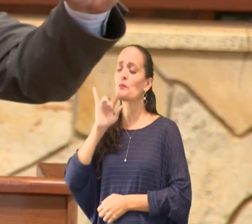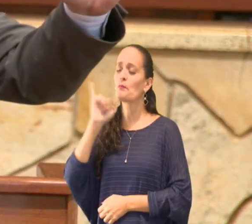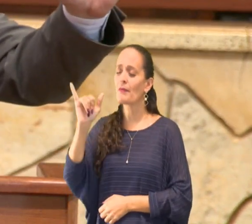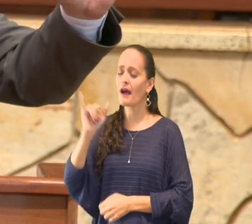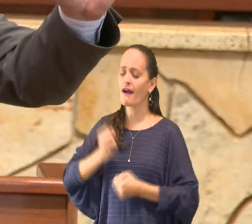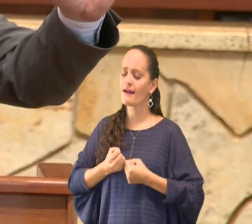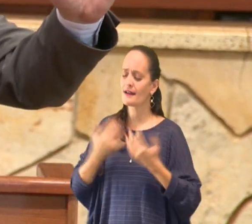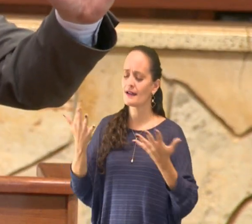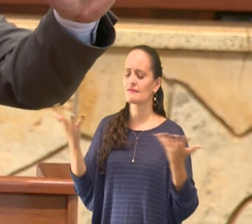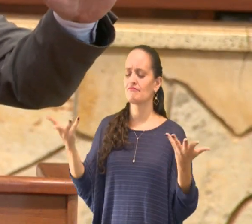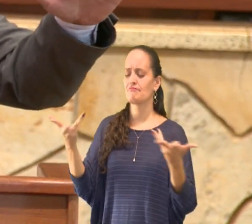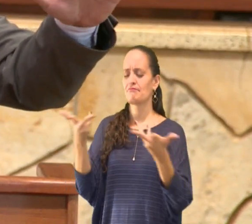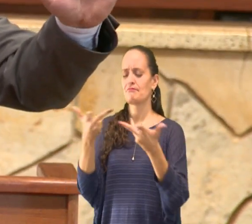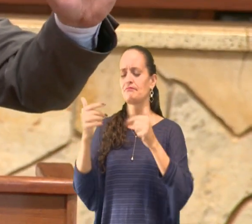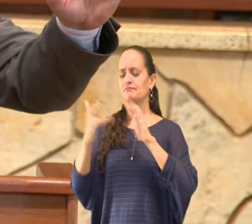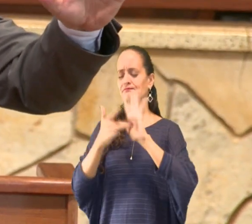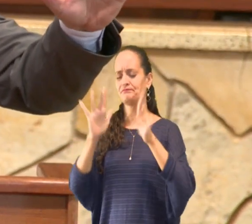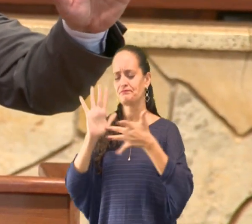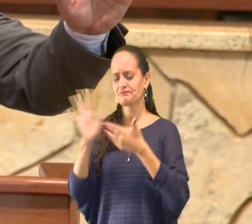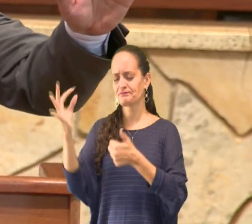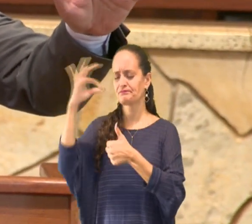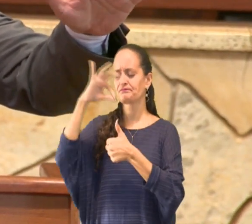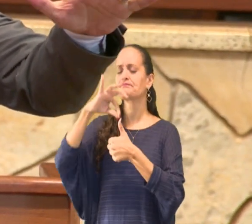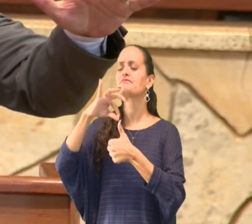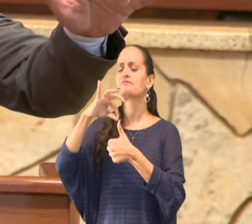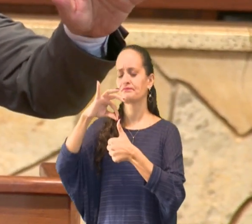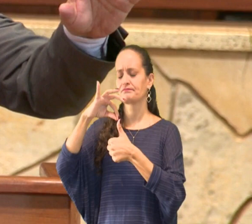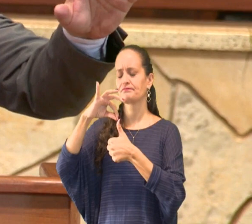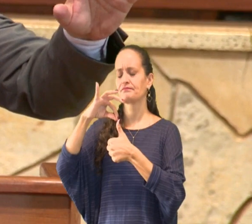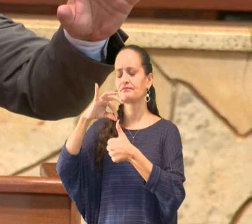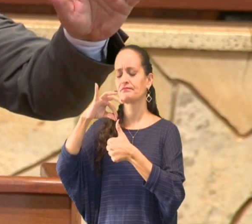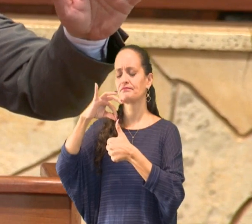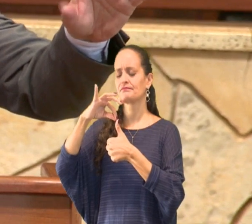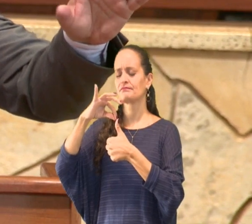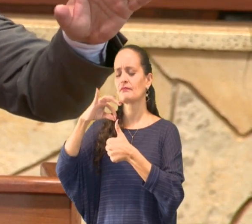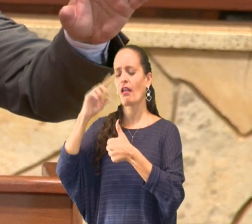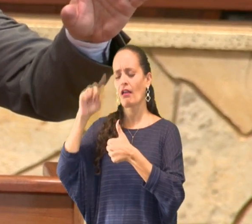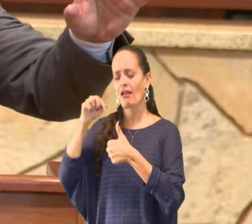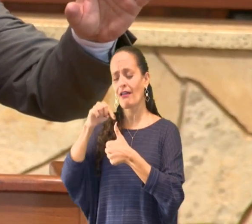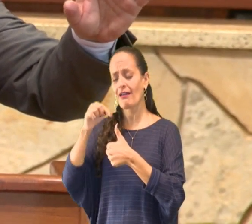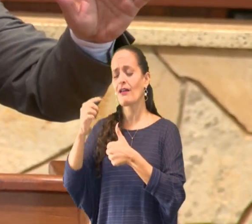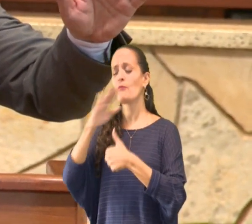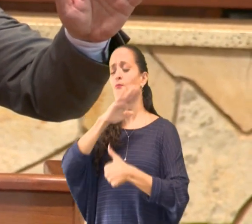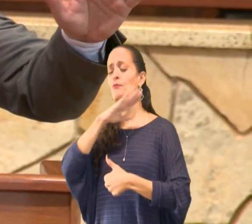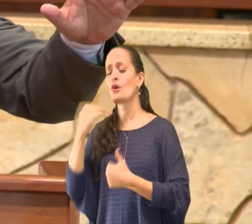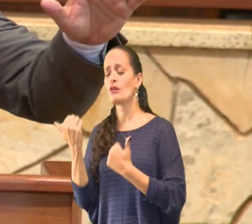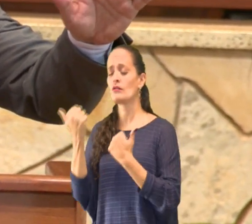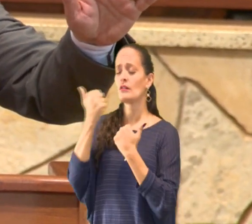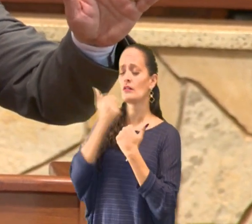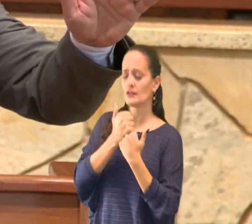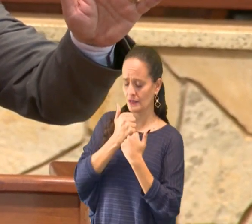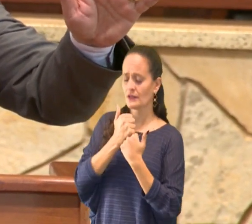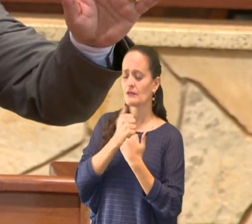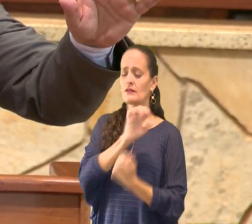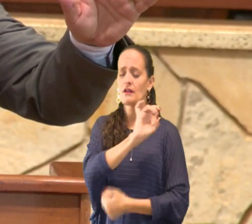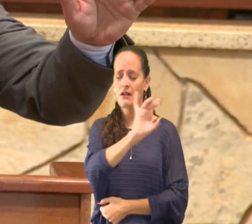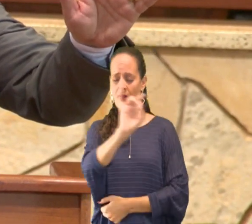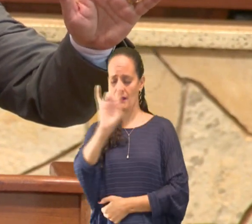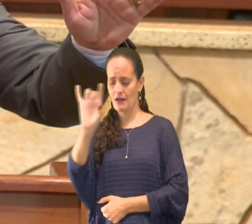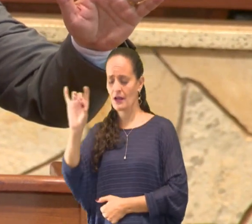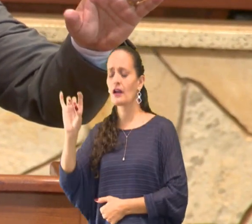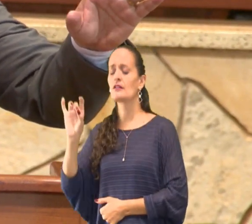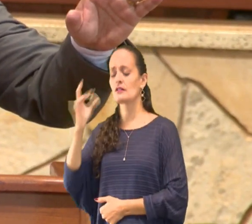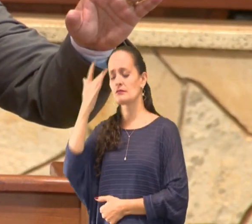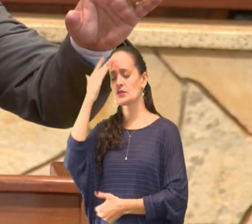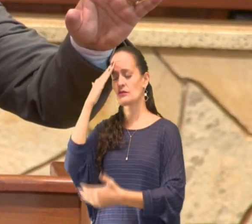graça maravilhosa de Jesus Cristo, aquele que morreu substituindo cada um de nós, aqueles